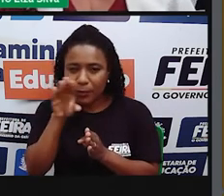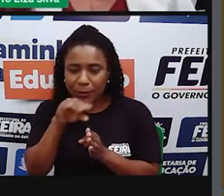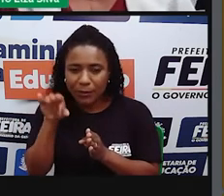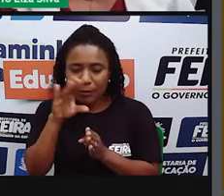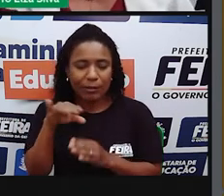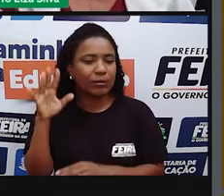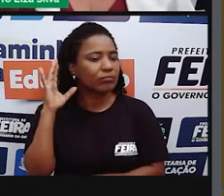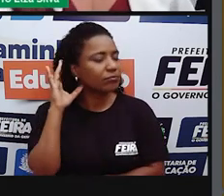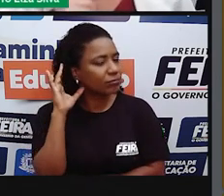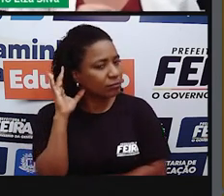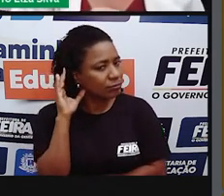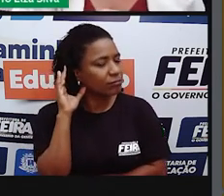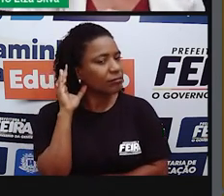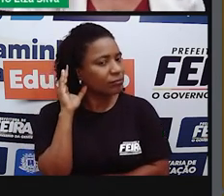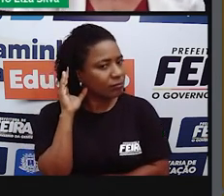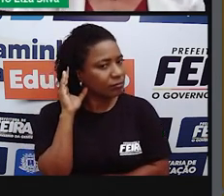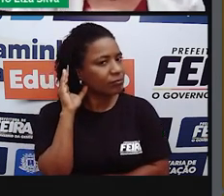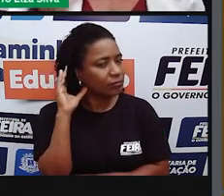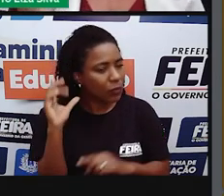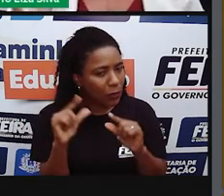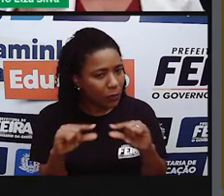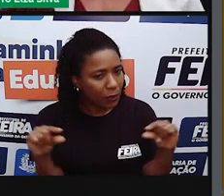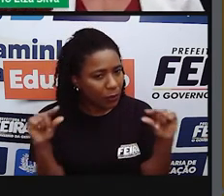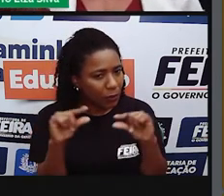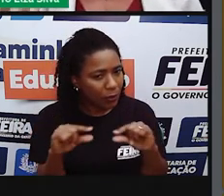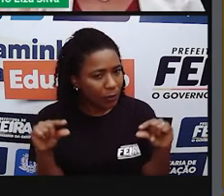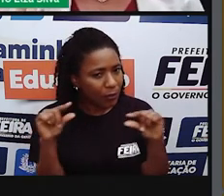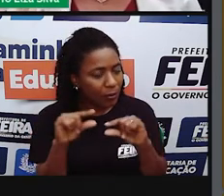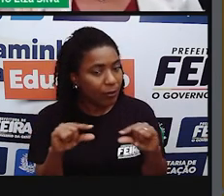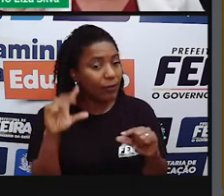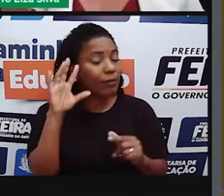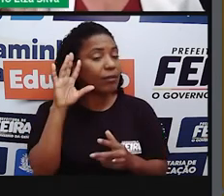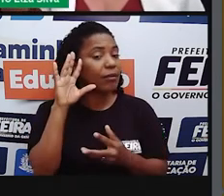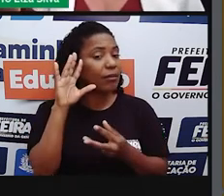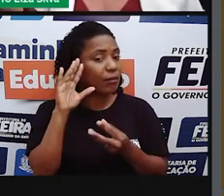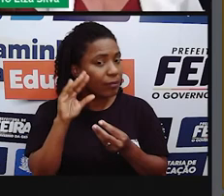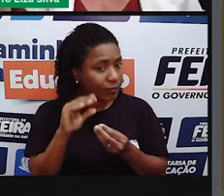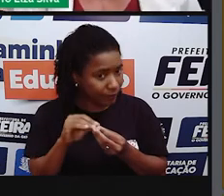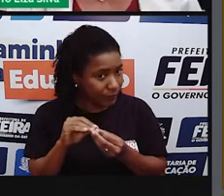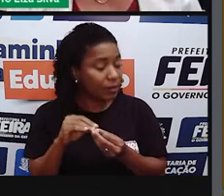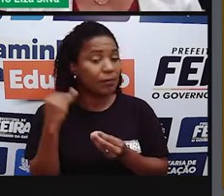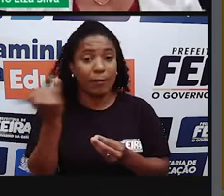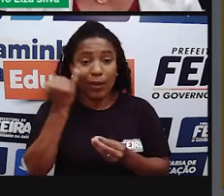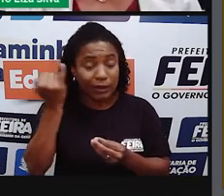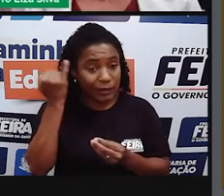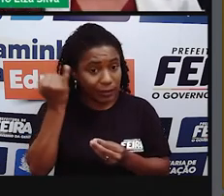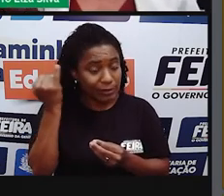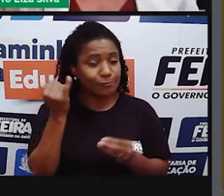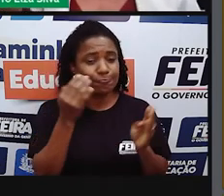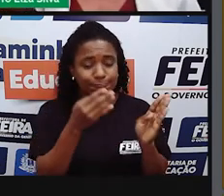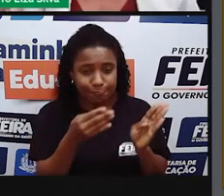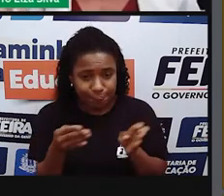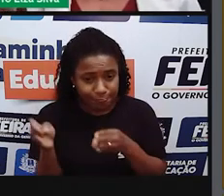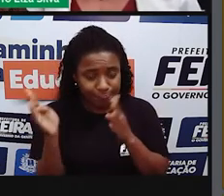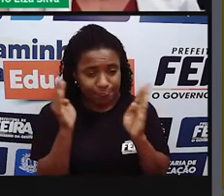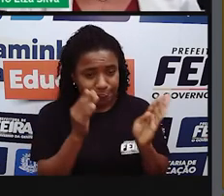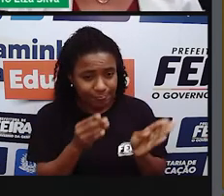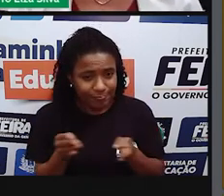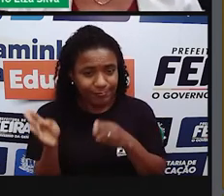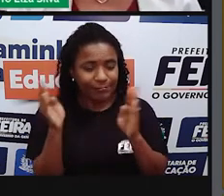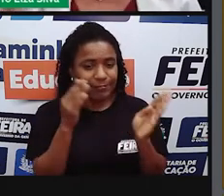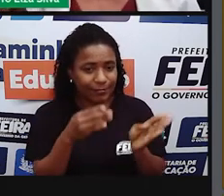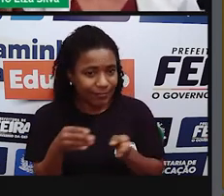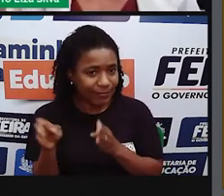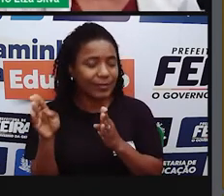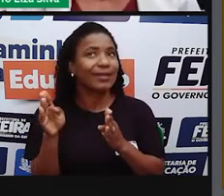tentando entender o que eles estão falando. Isso é importante para quem estuda uma língua estrangeira. Porque se você fizer esse